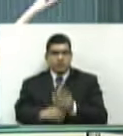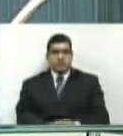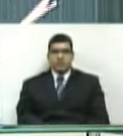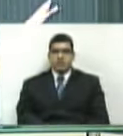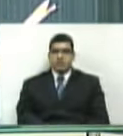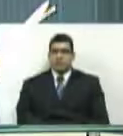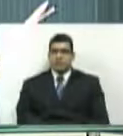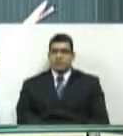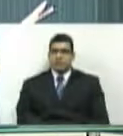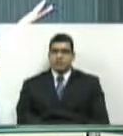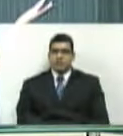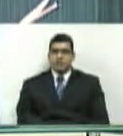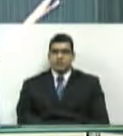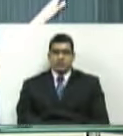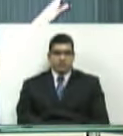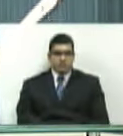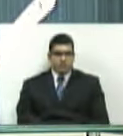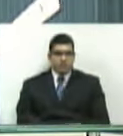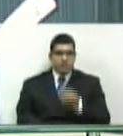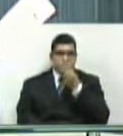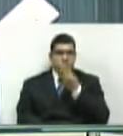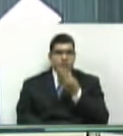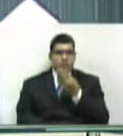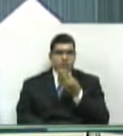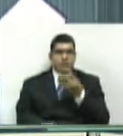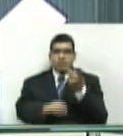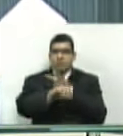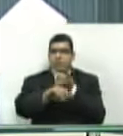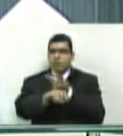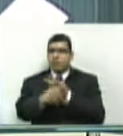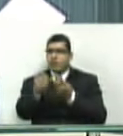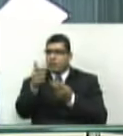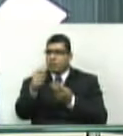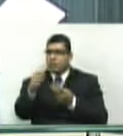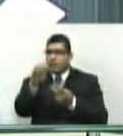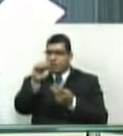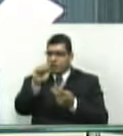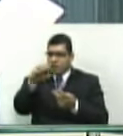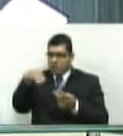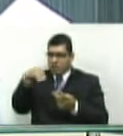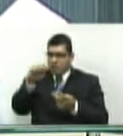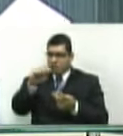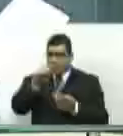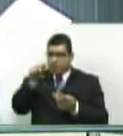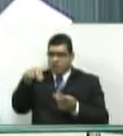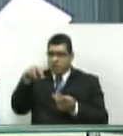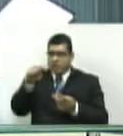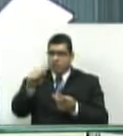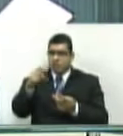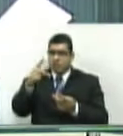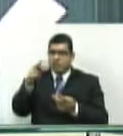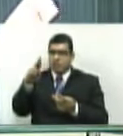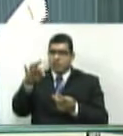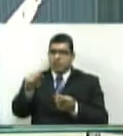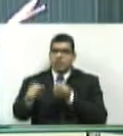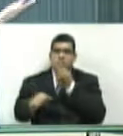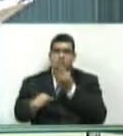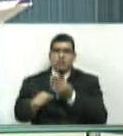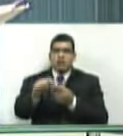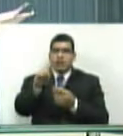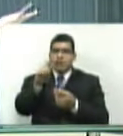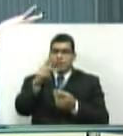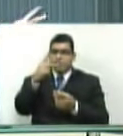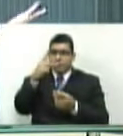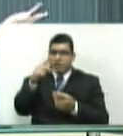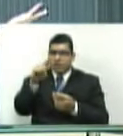de que nos que apenas a Amazonprev foram notificada, a PGE só